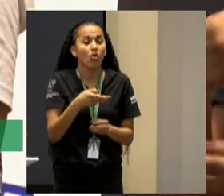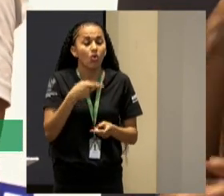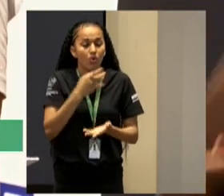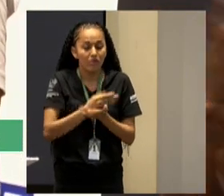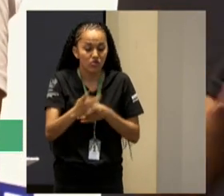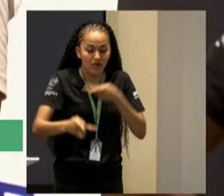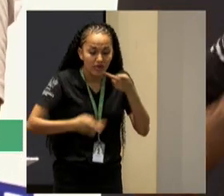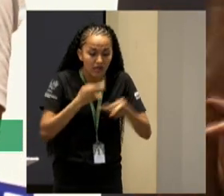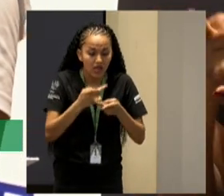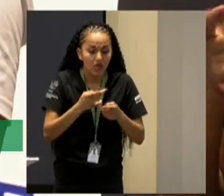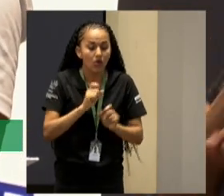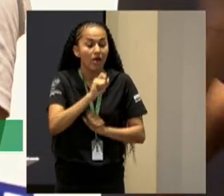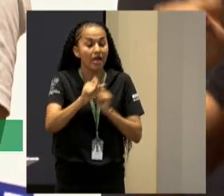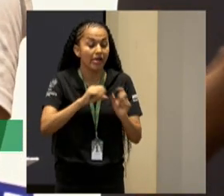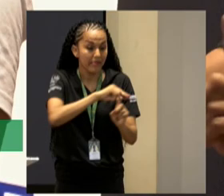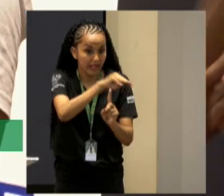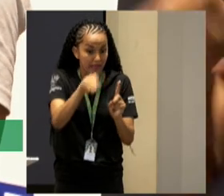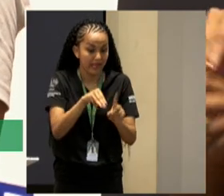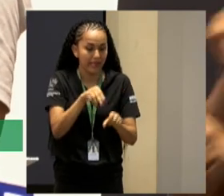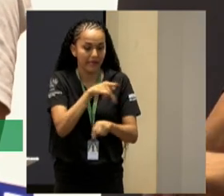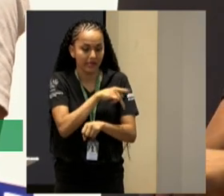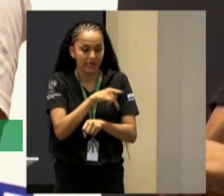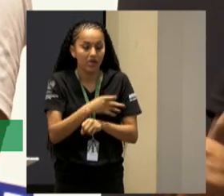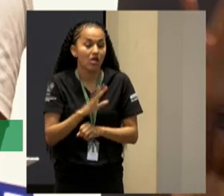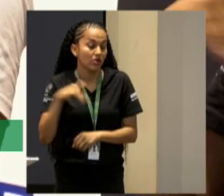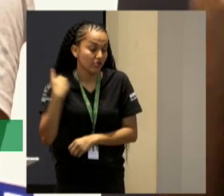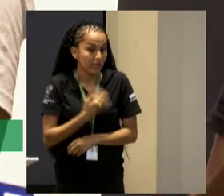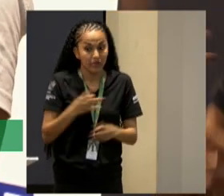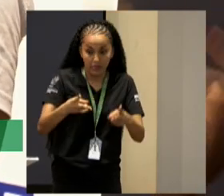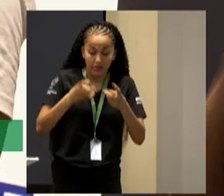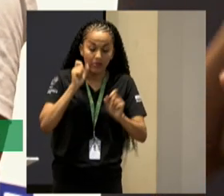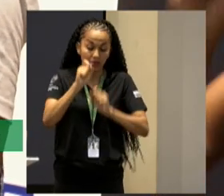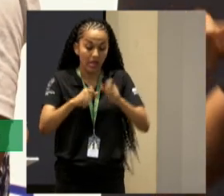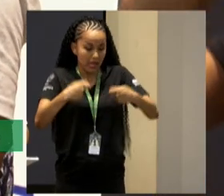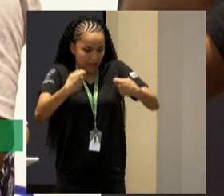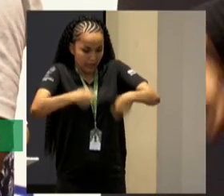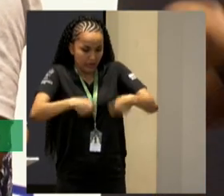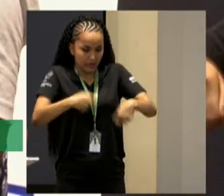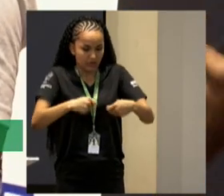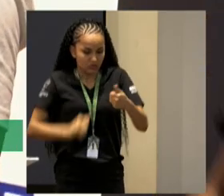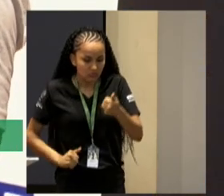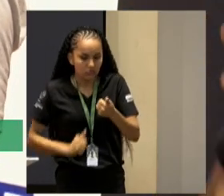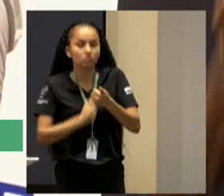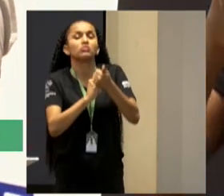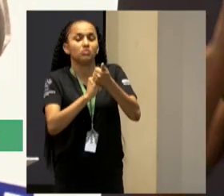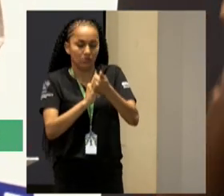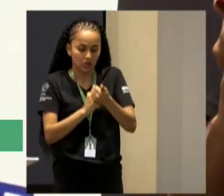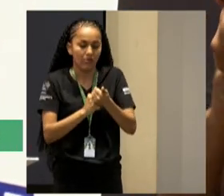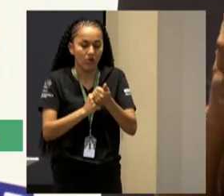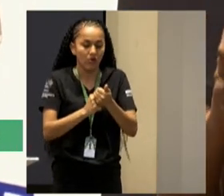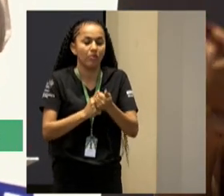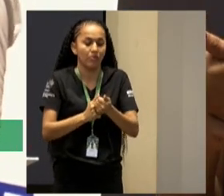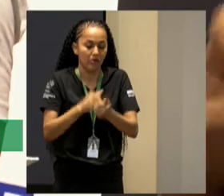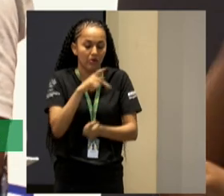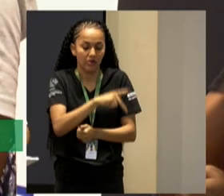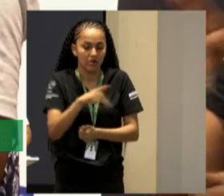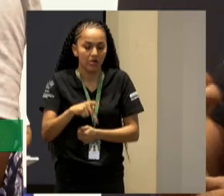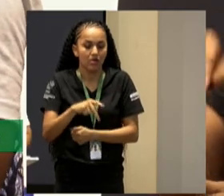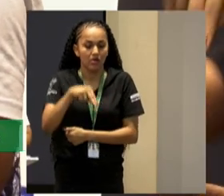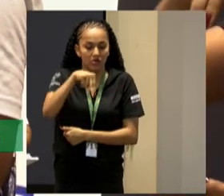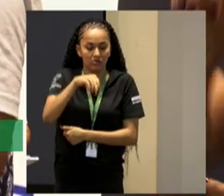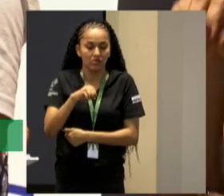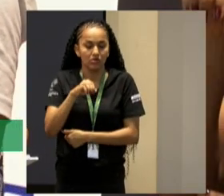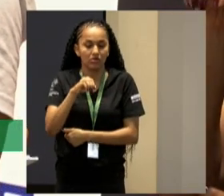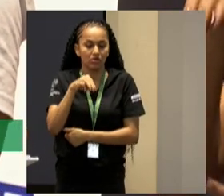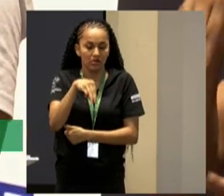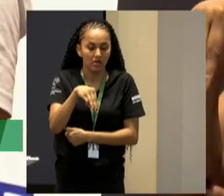relatar qual era a intencionalidade pedagógica. Então, nós entendemos que precisaríamos de um suporte para esse professor. E o NEM, então,